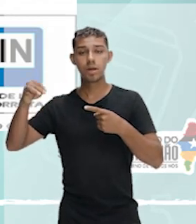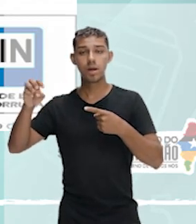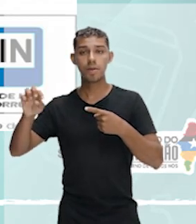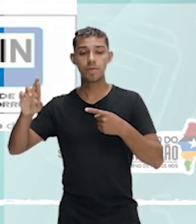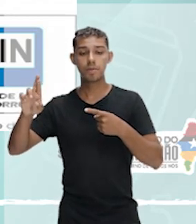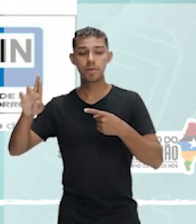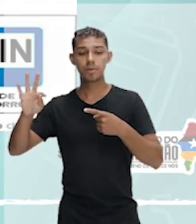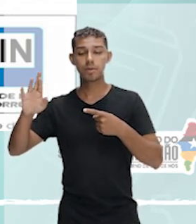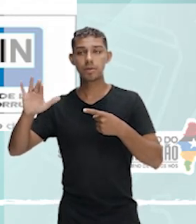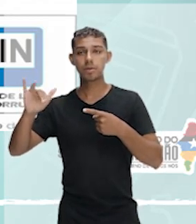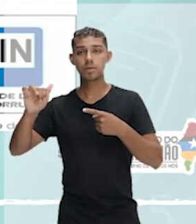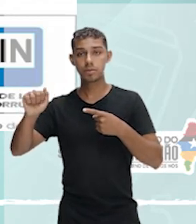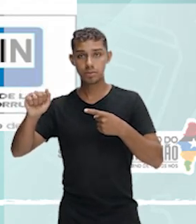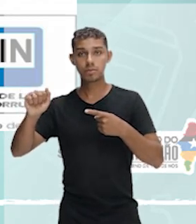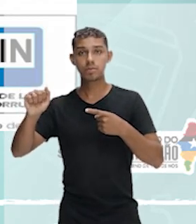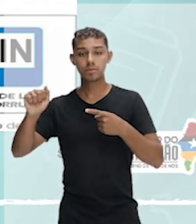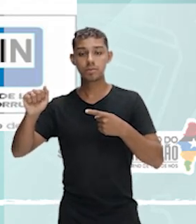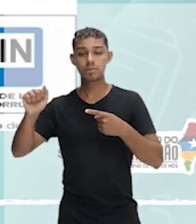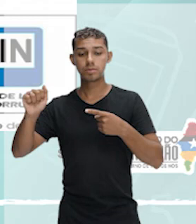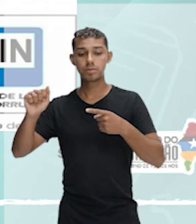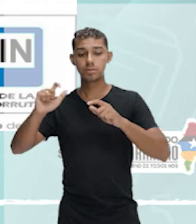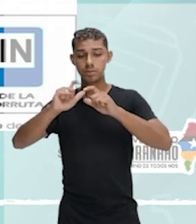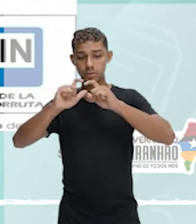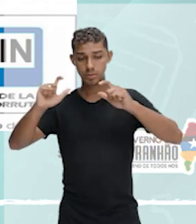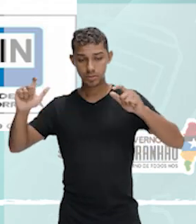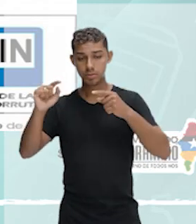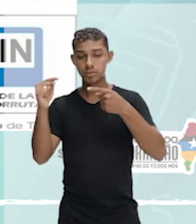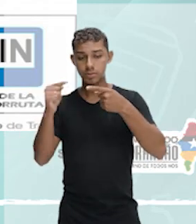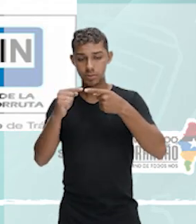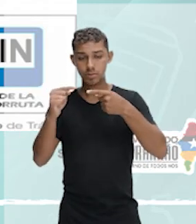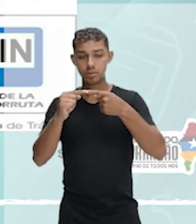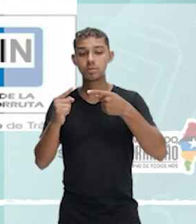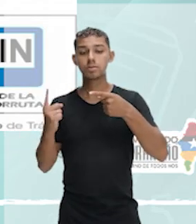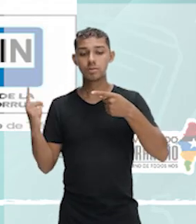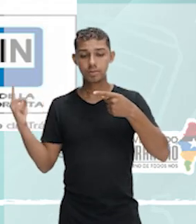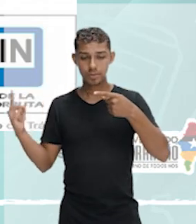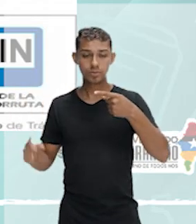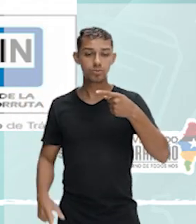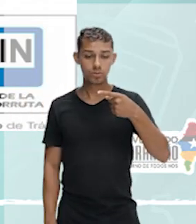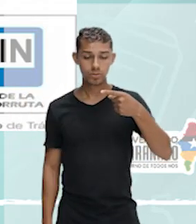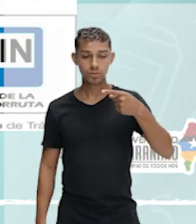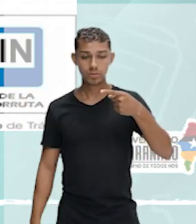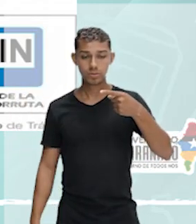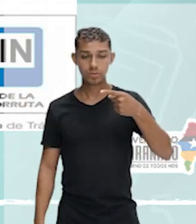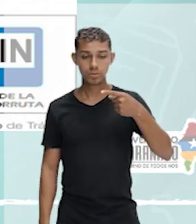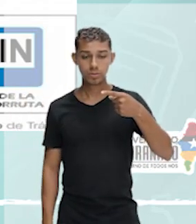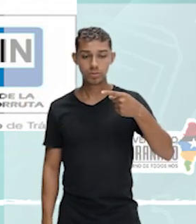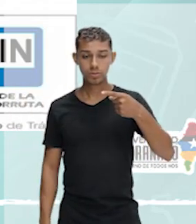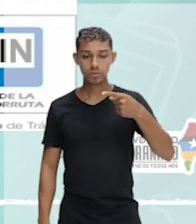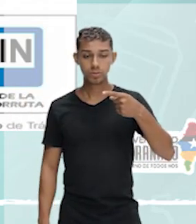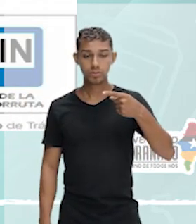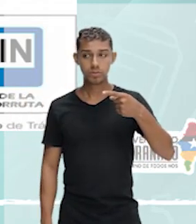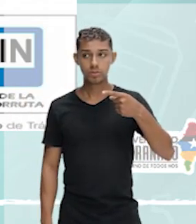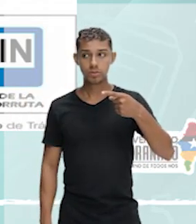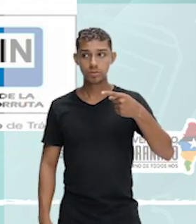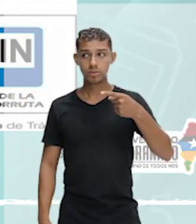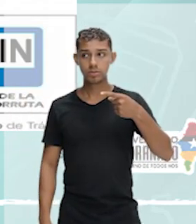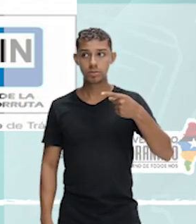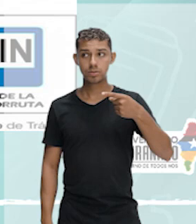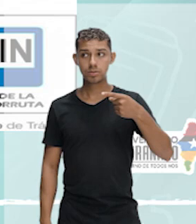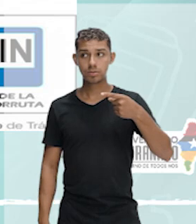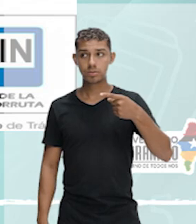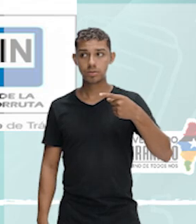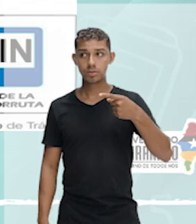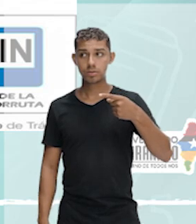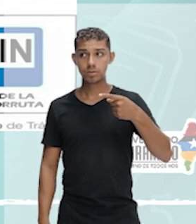regulamentárias. Assim mesmo, com essa pronúncia é meio difícil. Então, eu tenho aqui espaçamento, tá? É